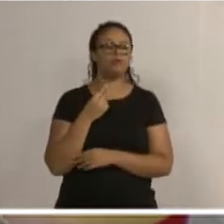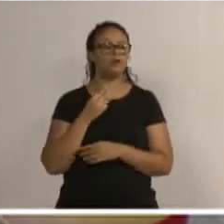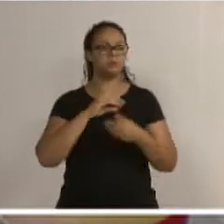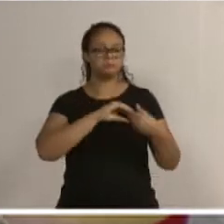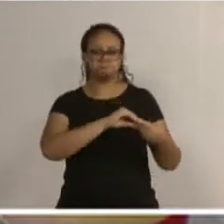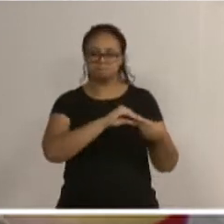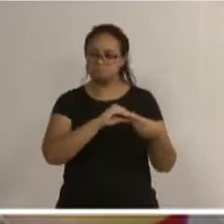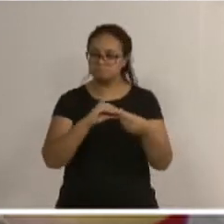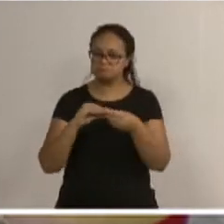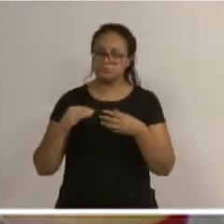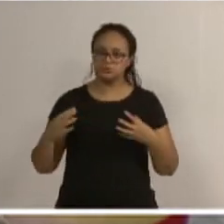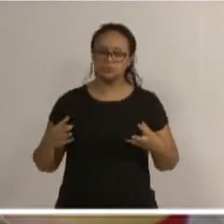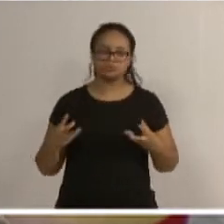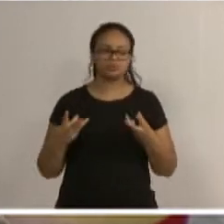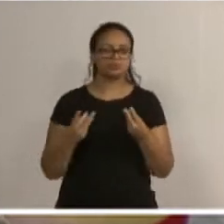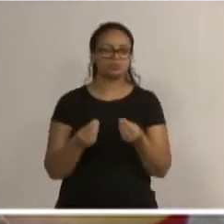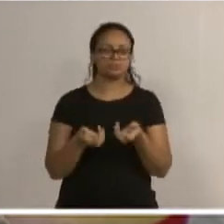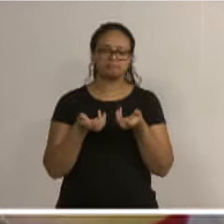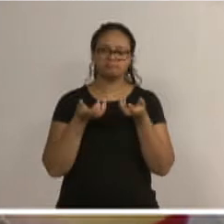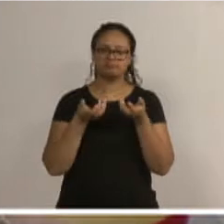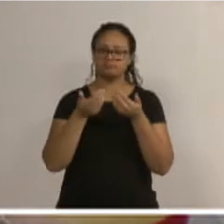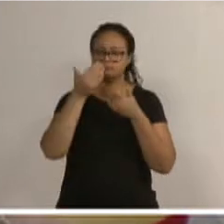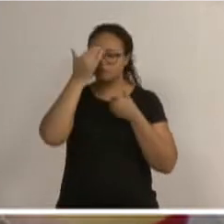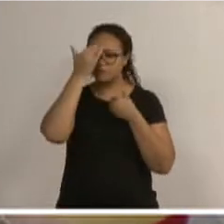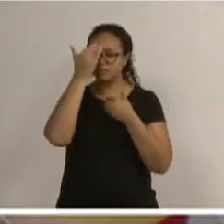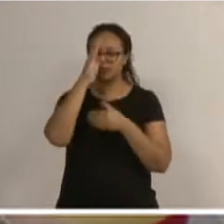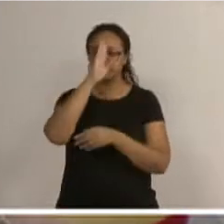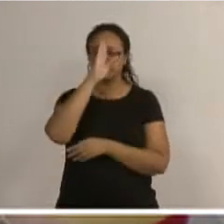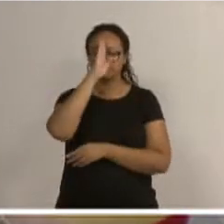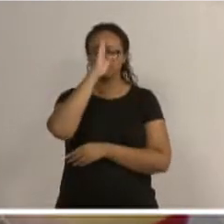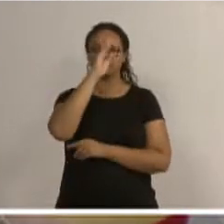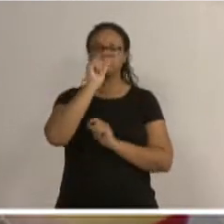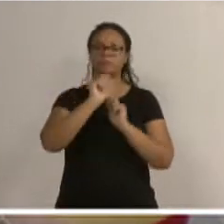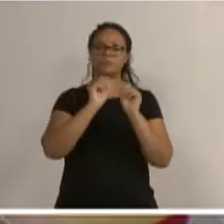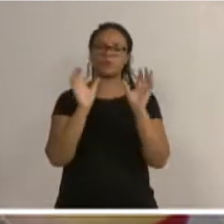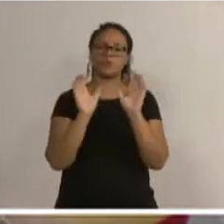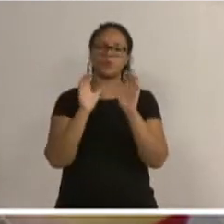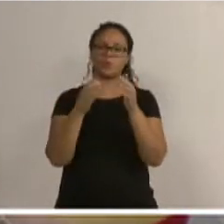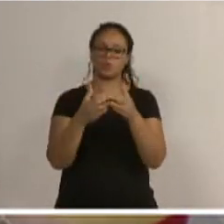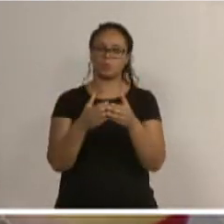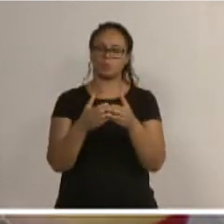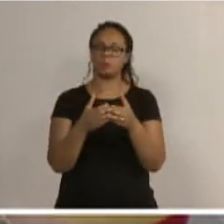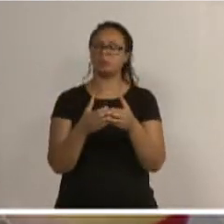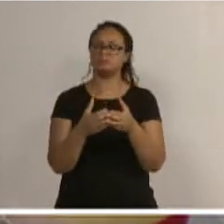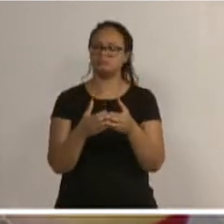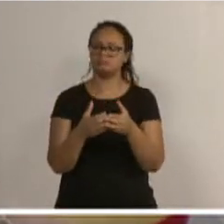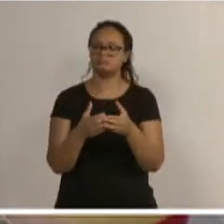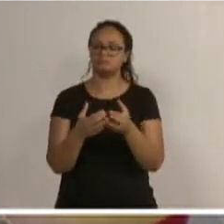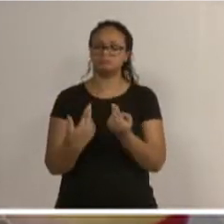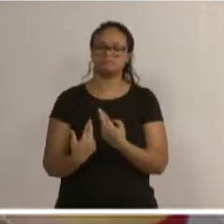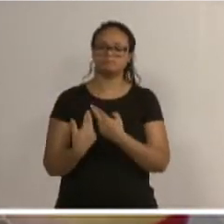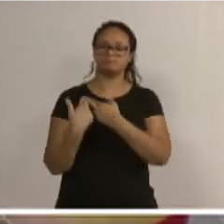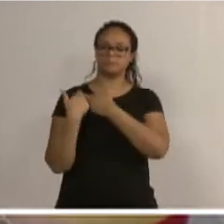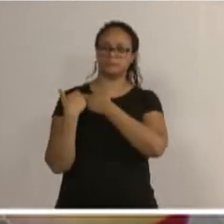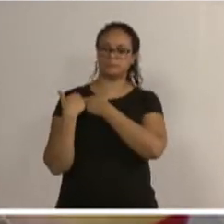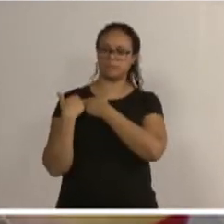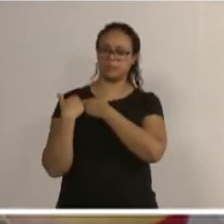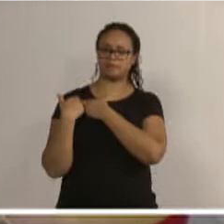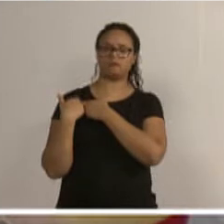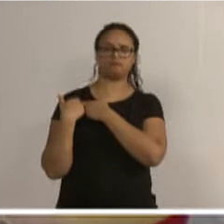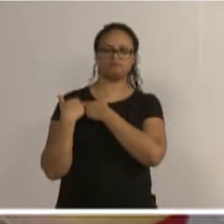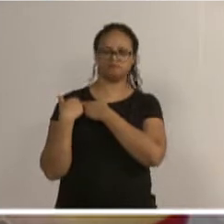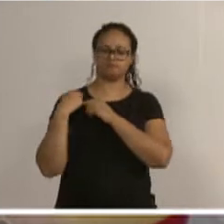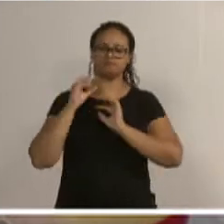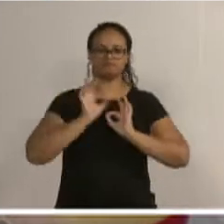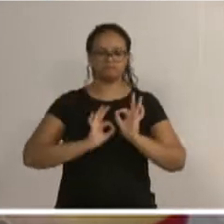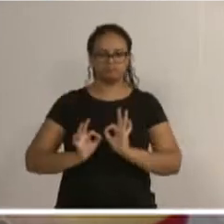pessoas que se fazem aqui presentes, e quero agradecer especialmente a minha equipe técnica, que está fazendo um trabalho que a gente tem